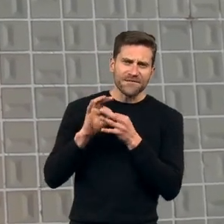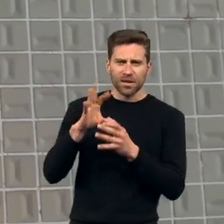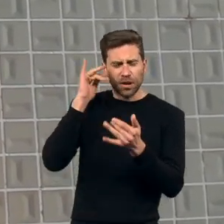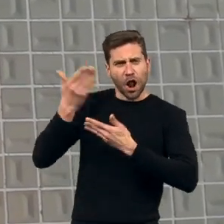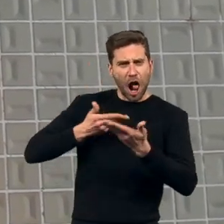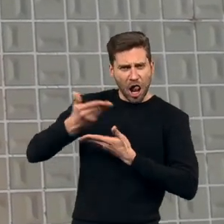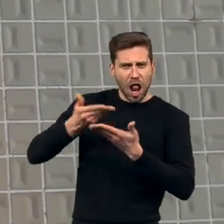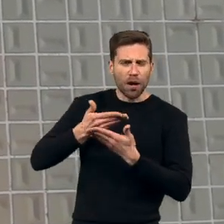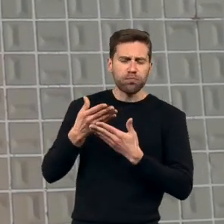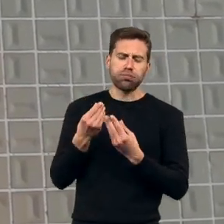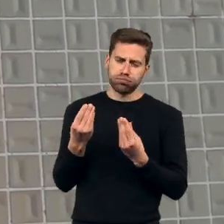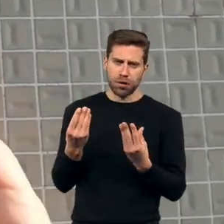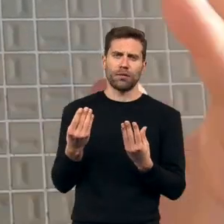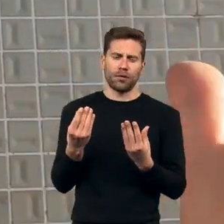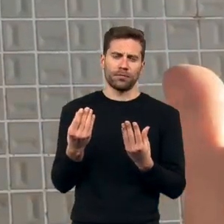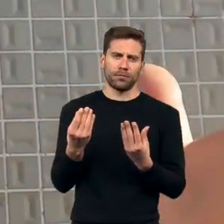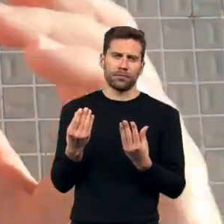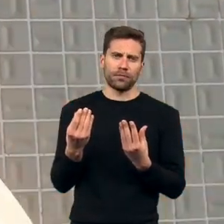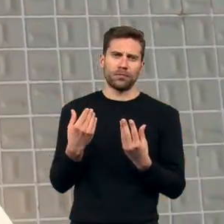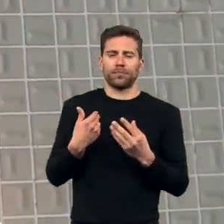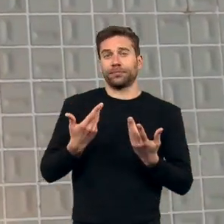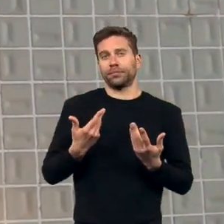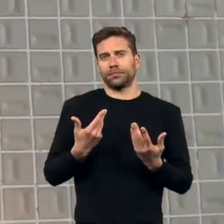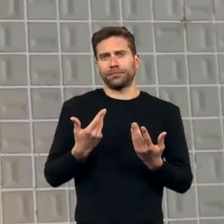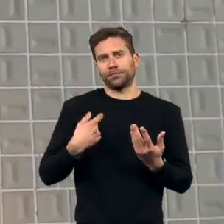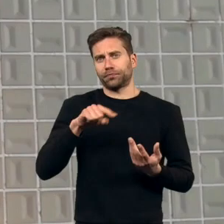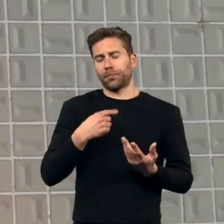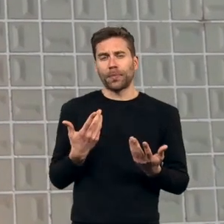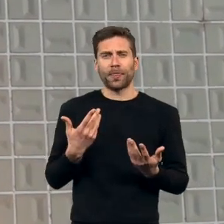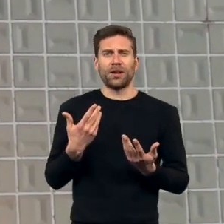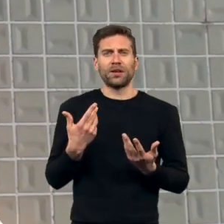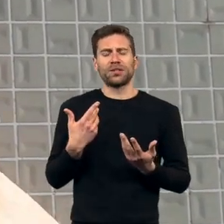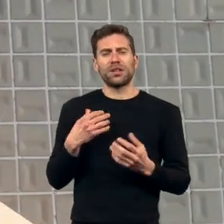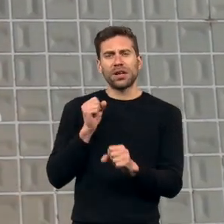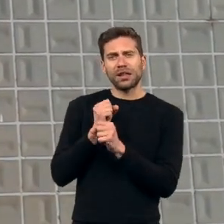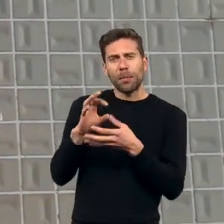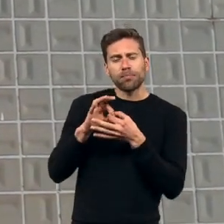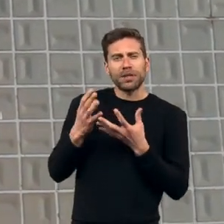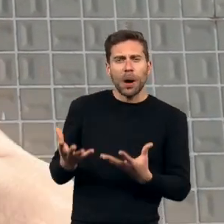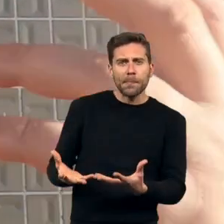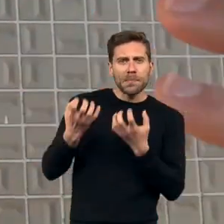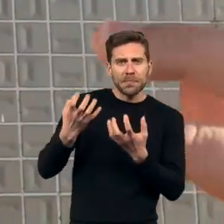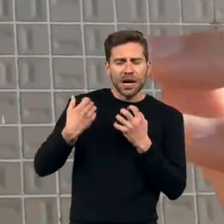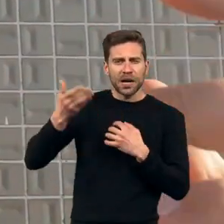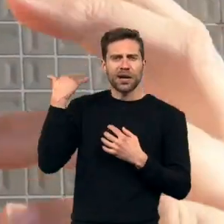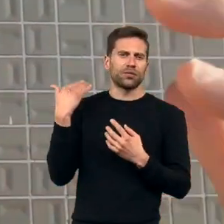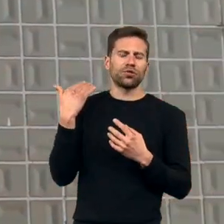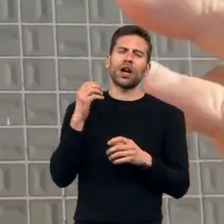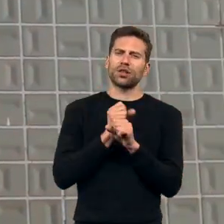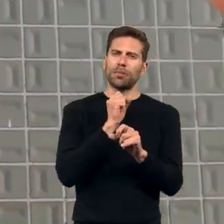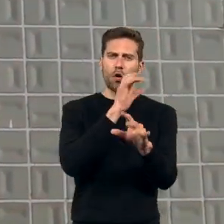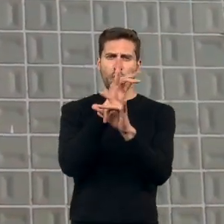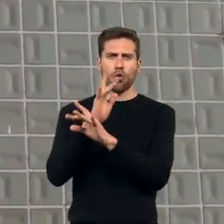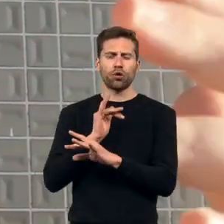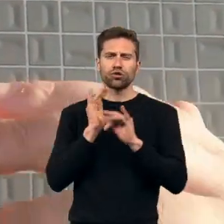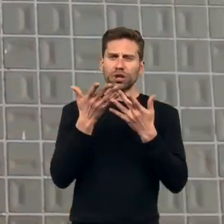muitas ideias e pronto, sempre tivemos vontade de fazer uma colaboração e fizemos outras coisas, entre as